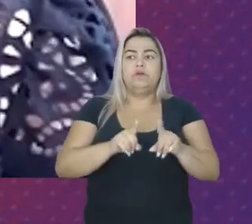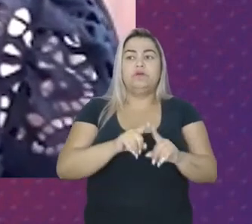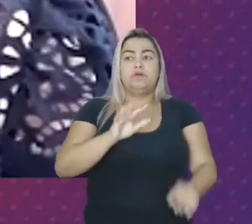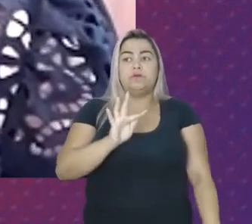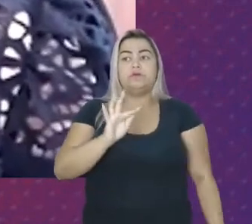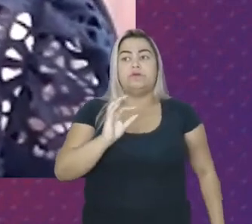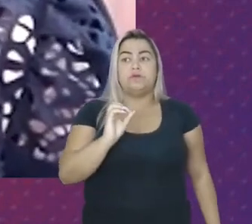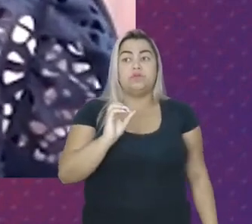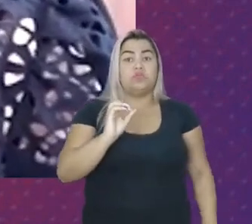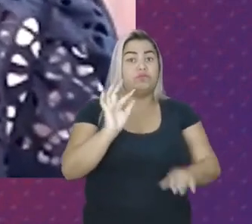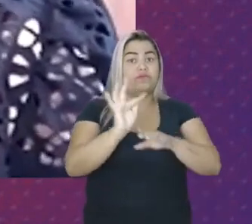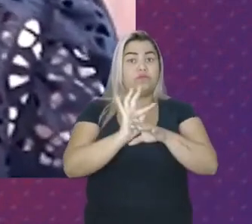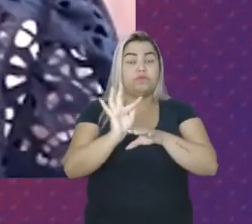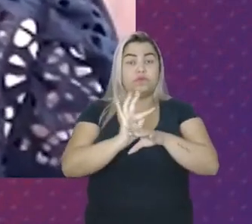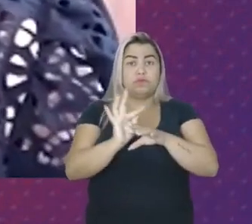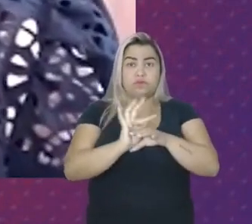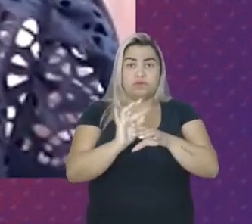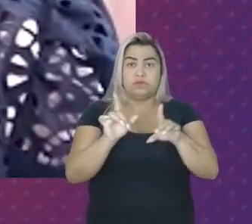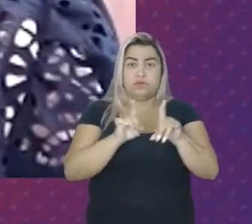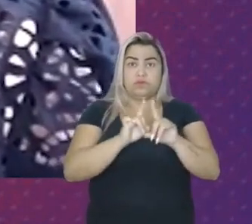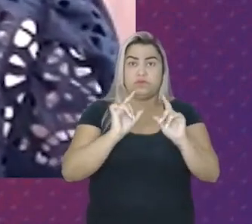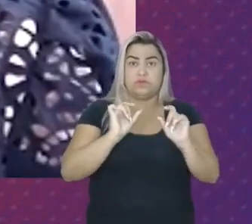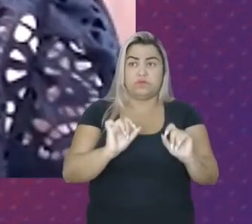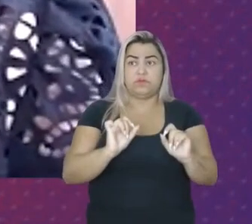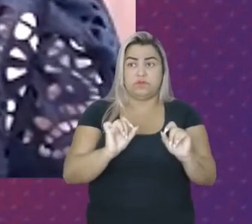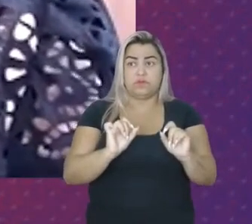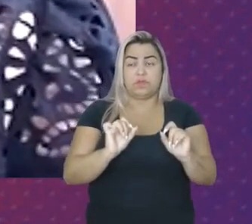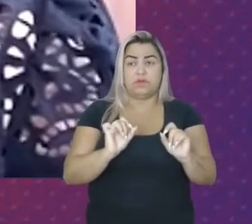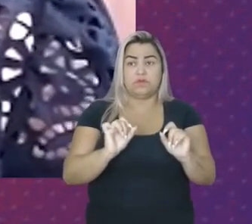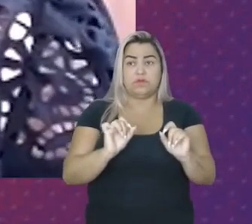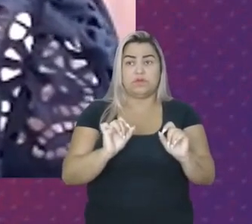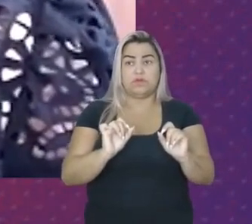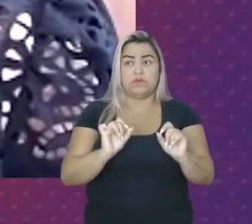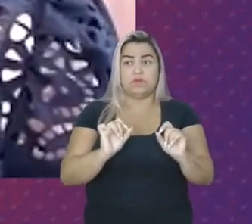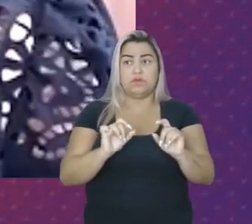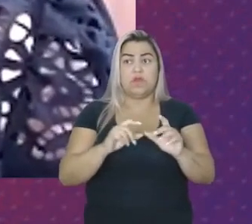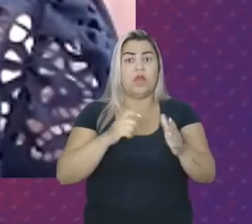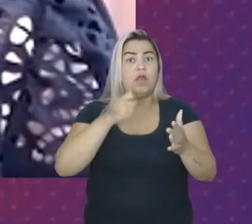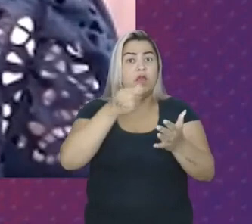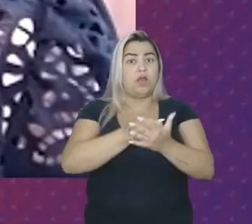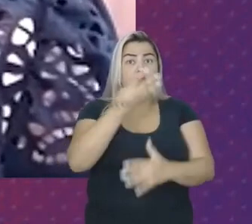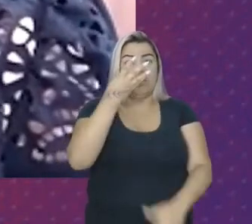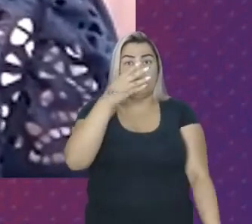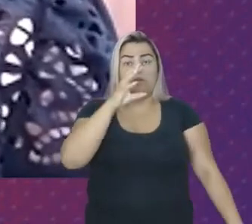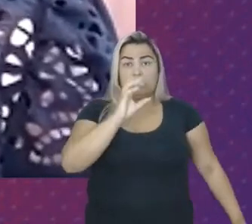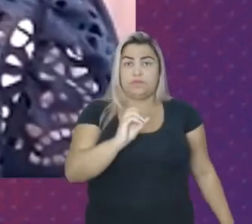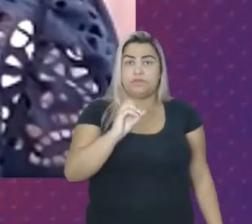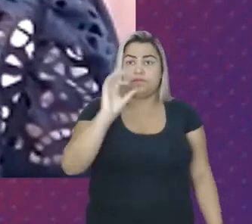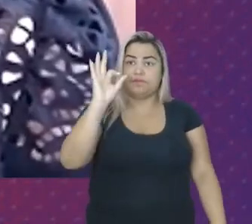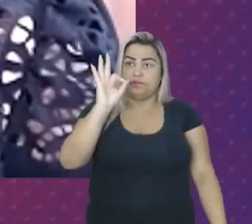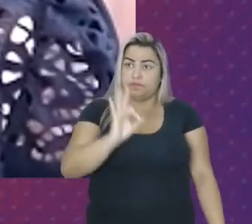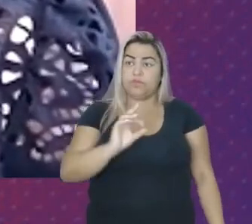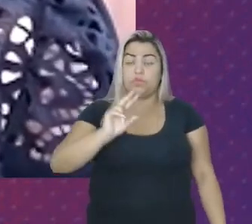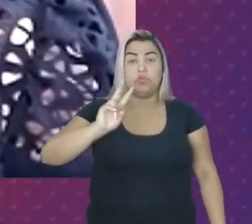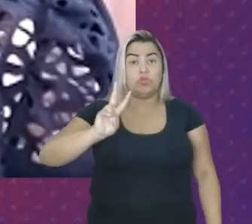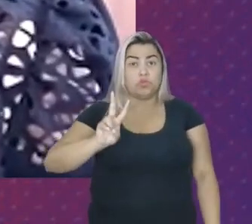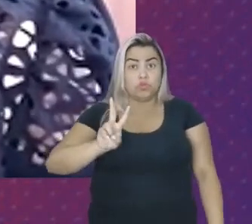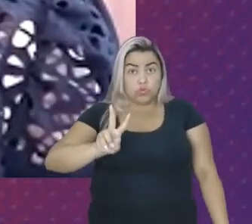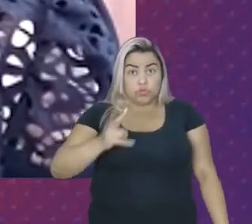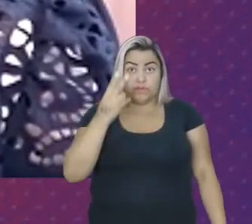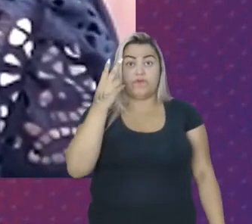informação de que os aplicativos pela empregada doméstica, a cobrança de 40% do valor.